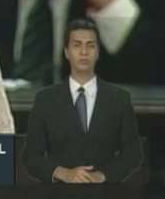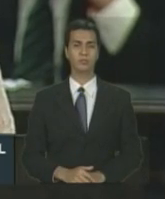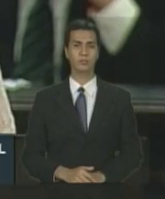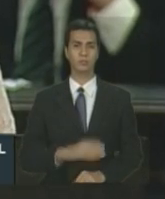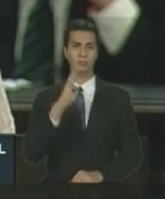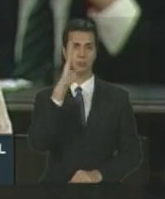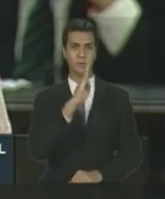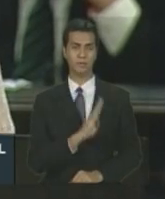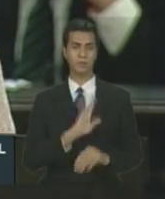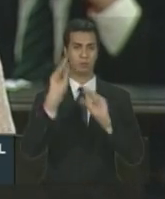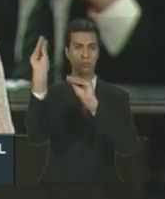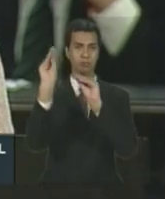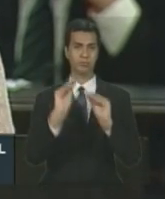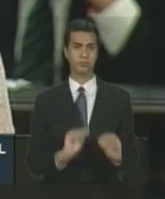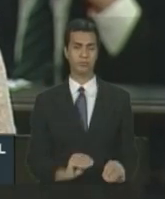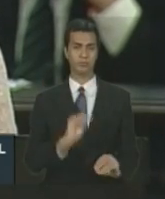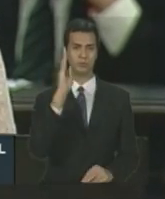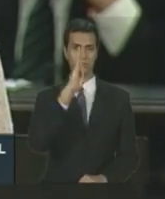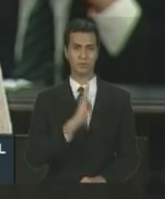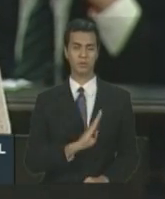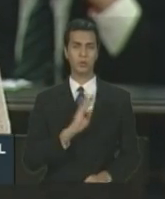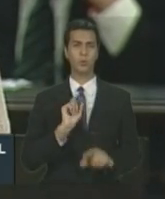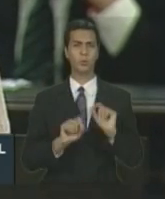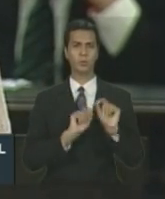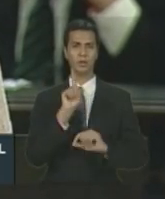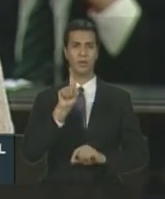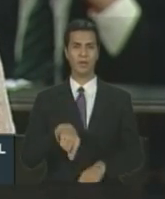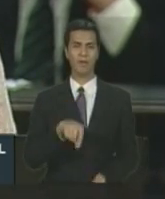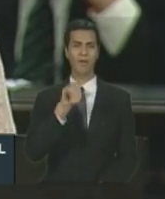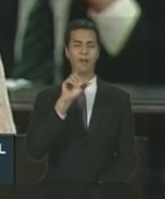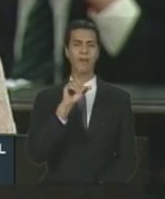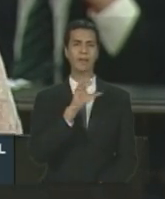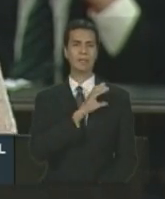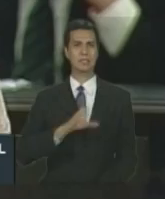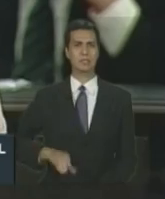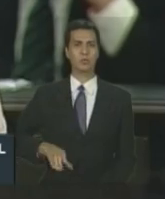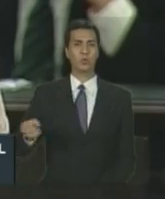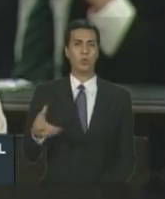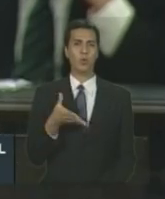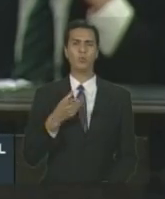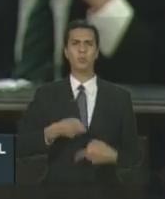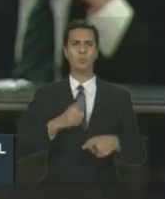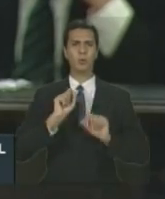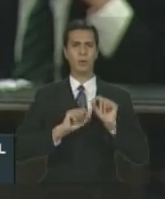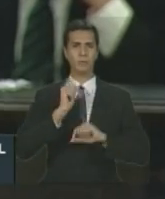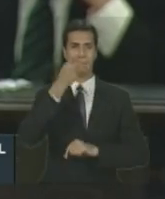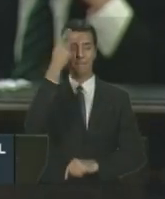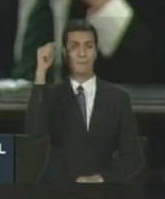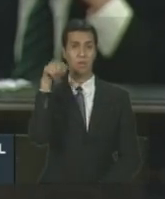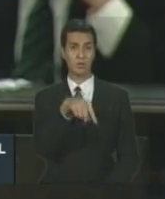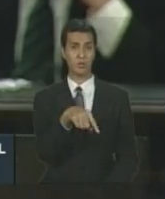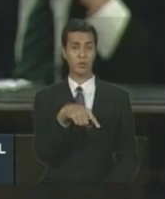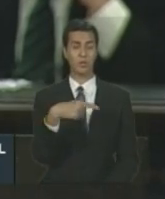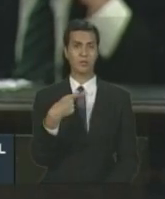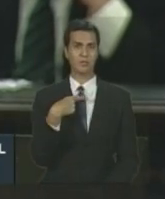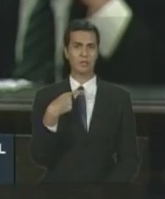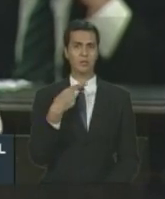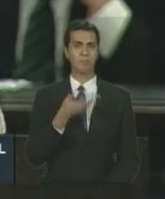Aquelas pessoas que eram obrigadas a renunciar à sua crença para não serem exterminadas.